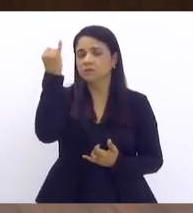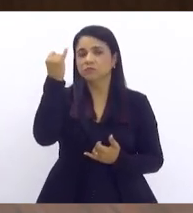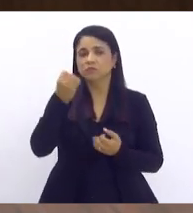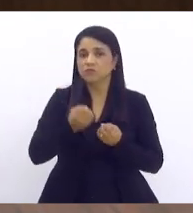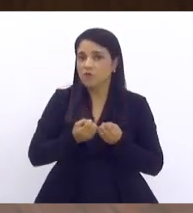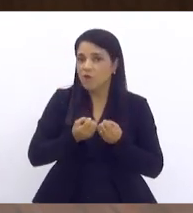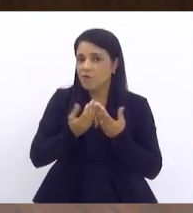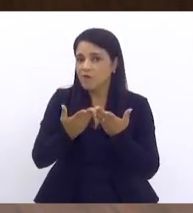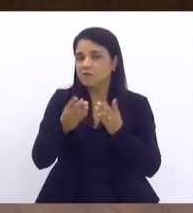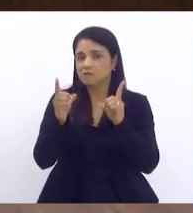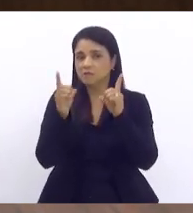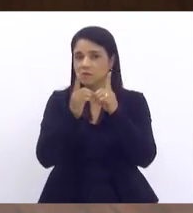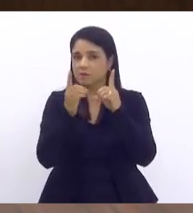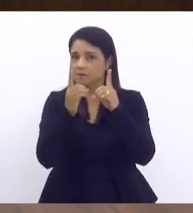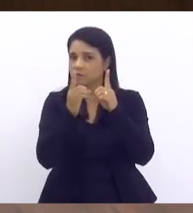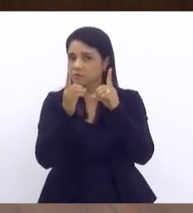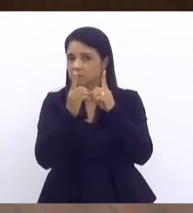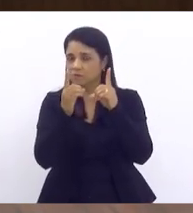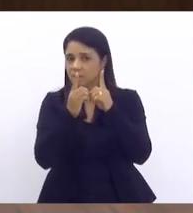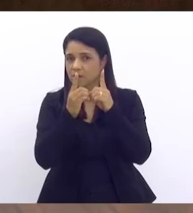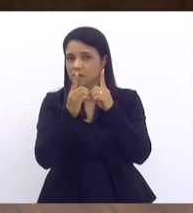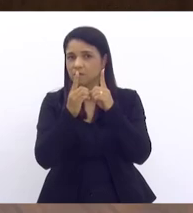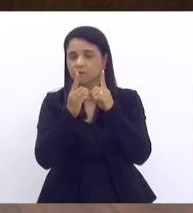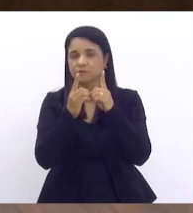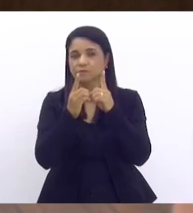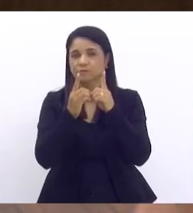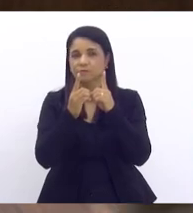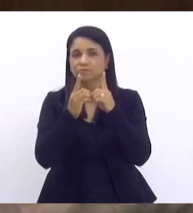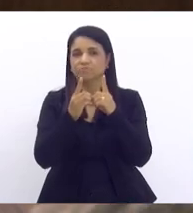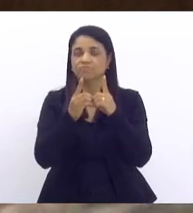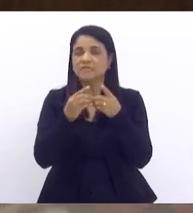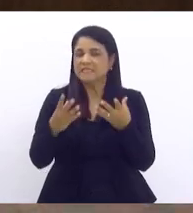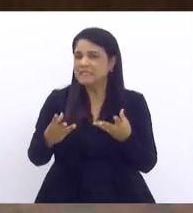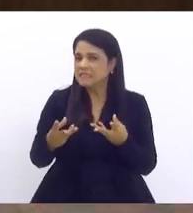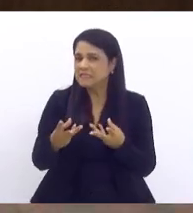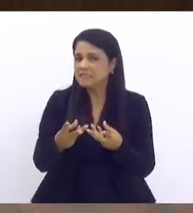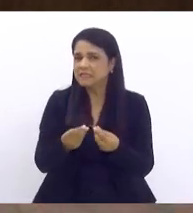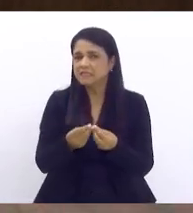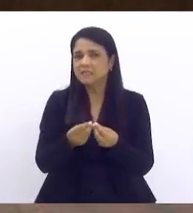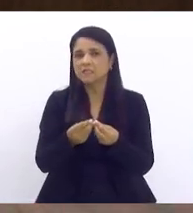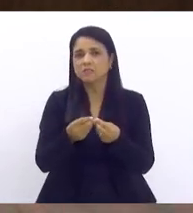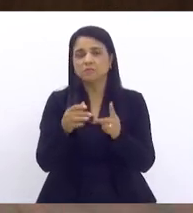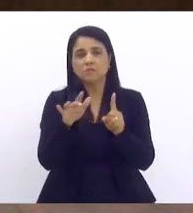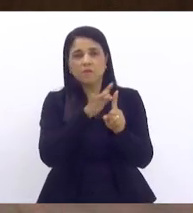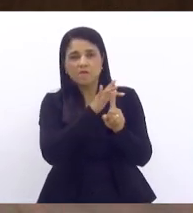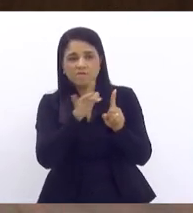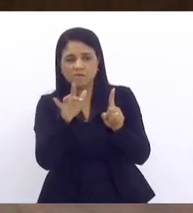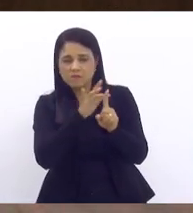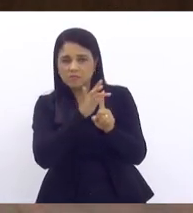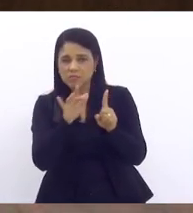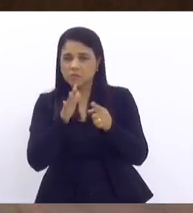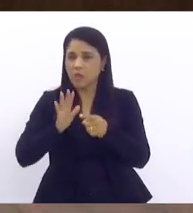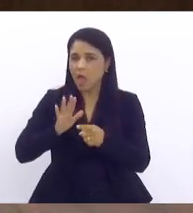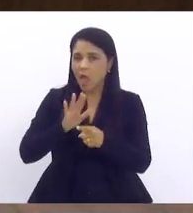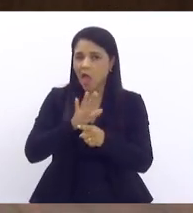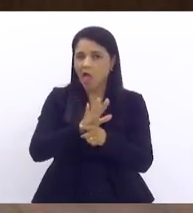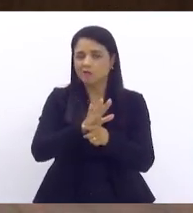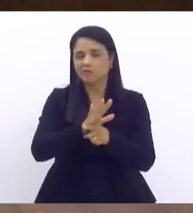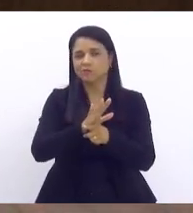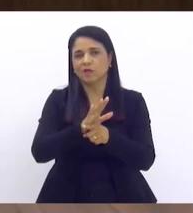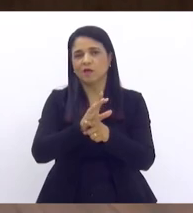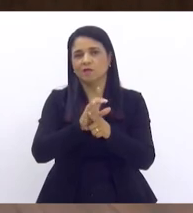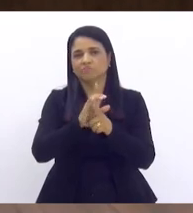oferecer um atendimento especializado e sensível às vítimas, além de contribuir para a erradicação de